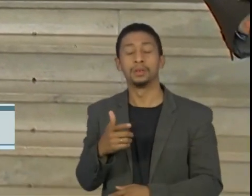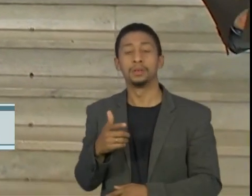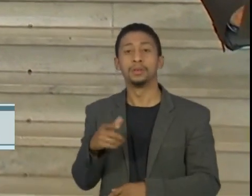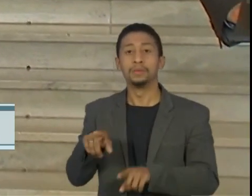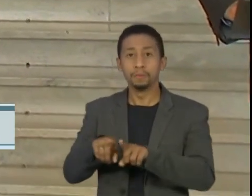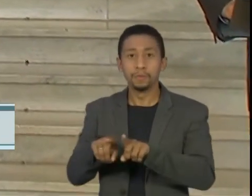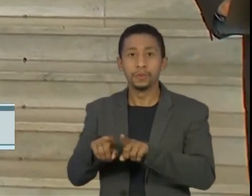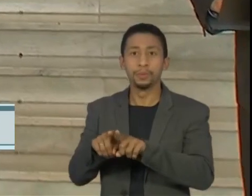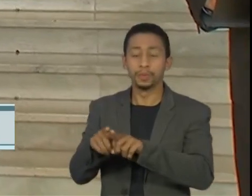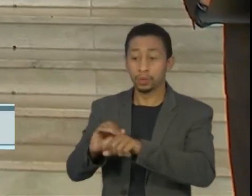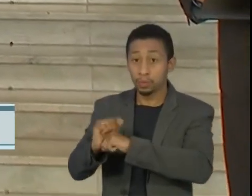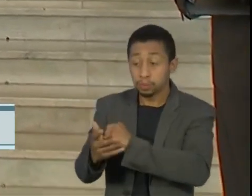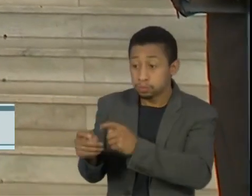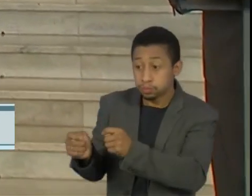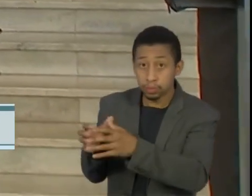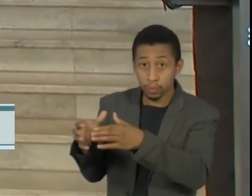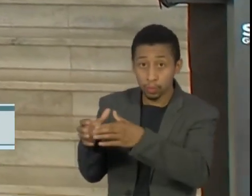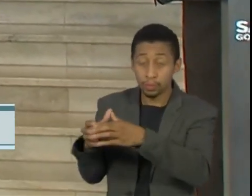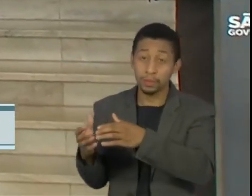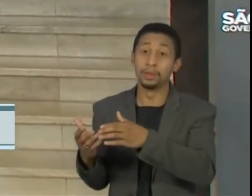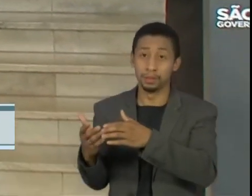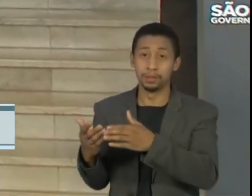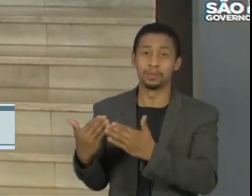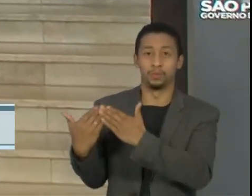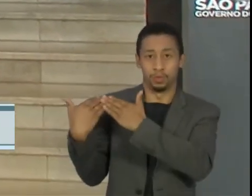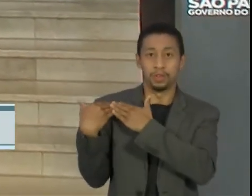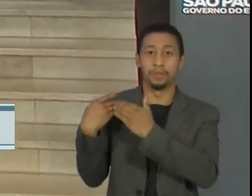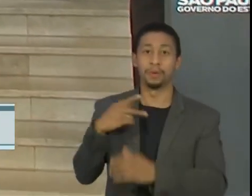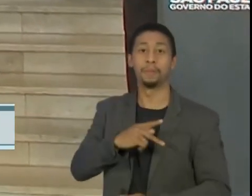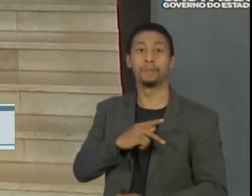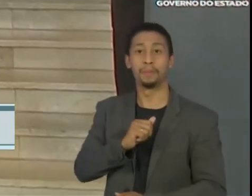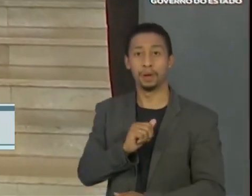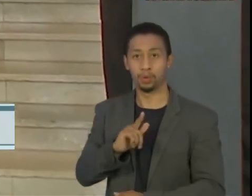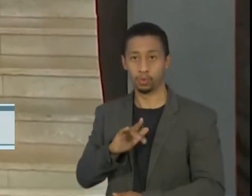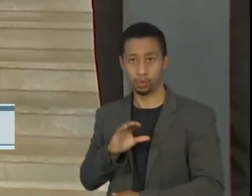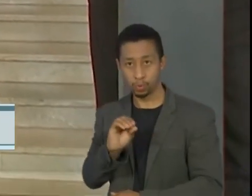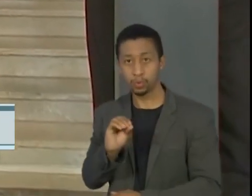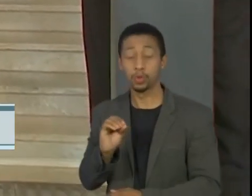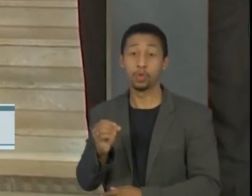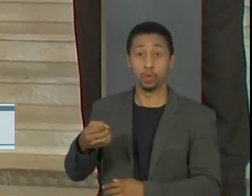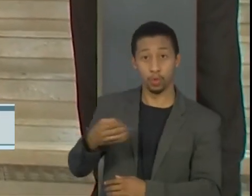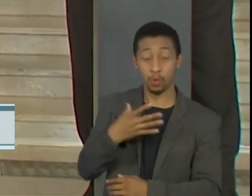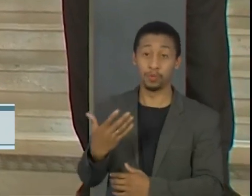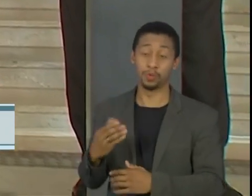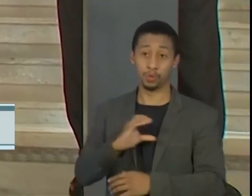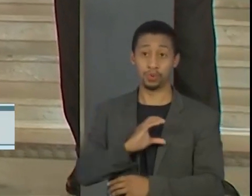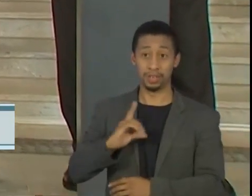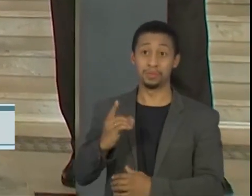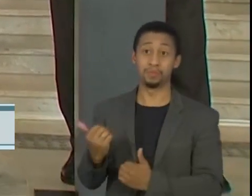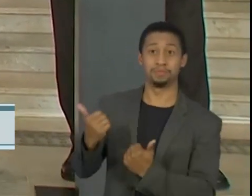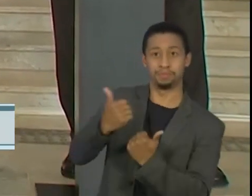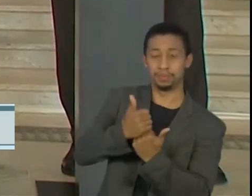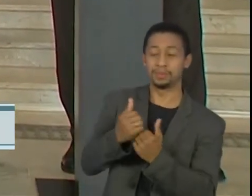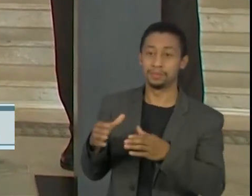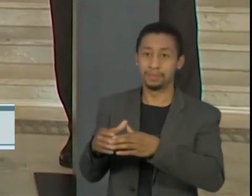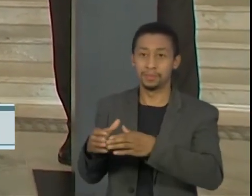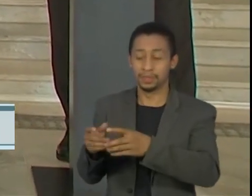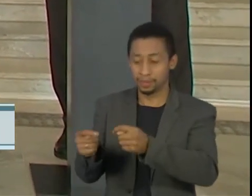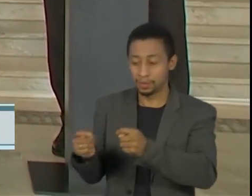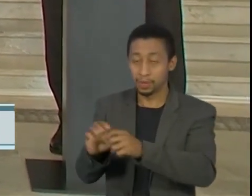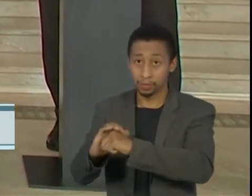do Covid-19, nosso Comitê de Saúde, Dr. Paulo Menezes, novo coordenador do Comitê do Centro de Contingência